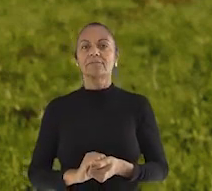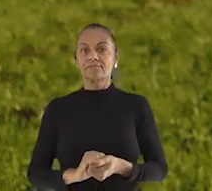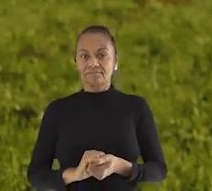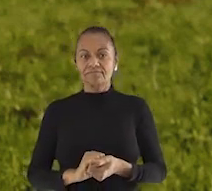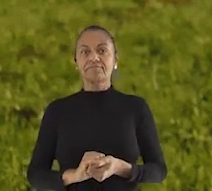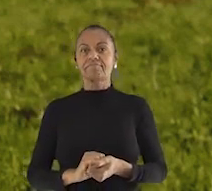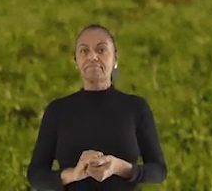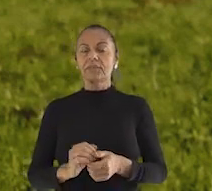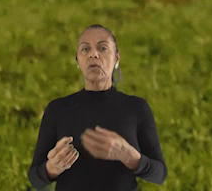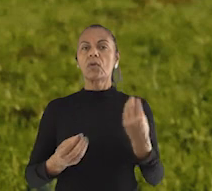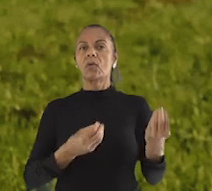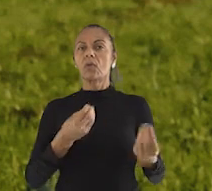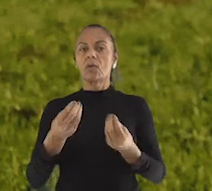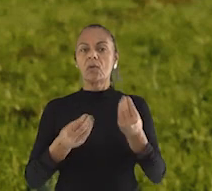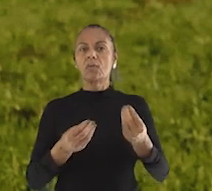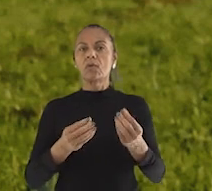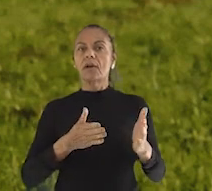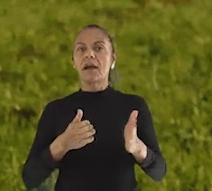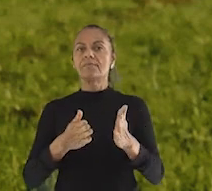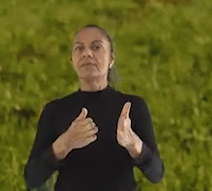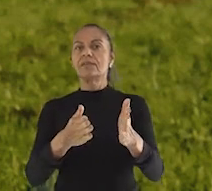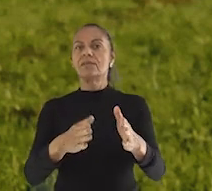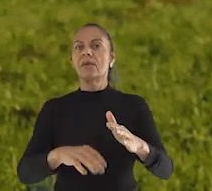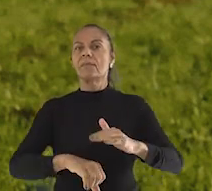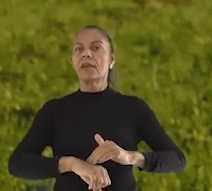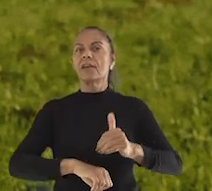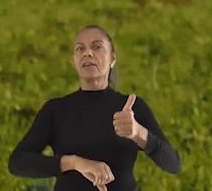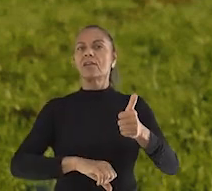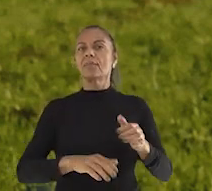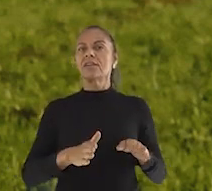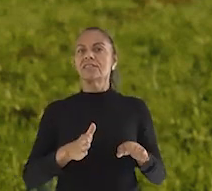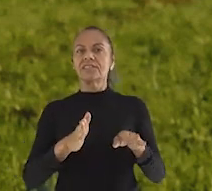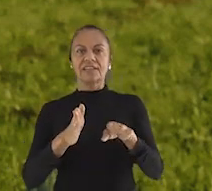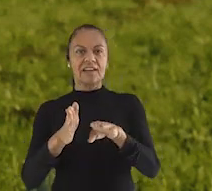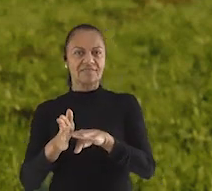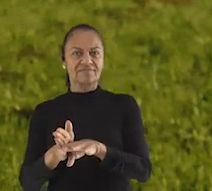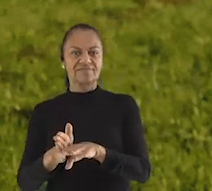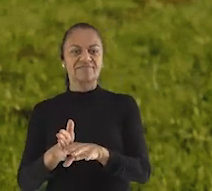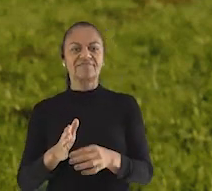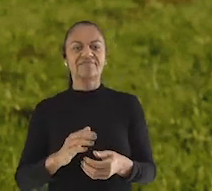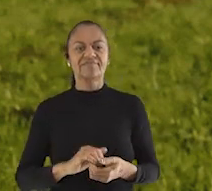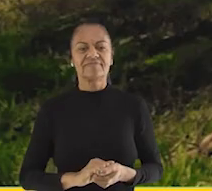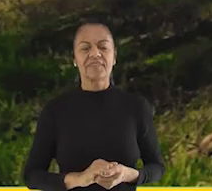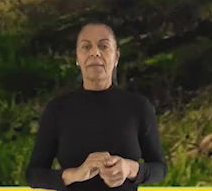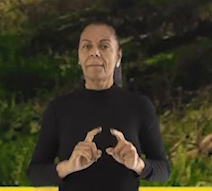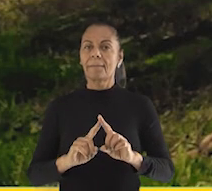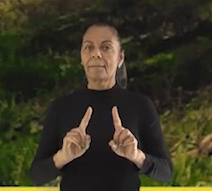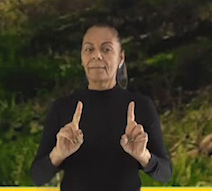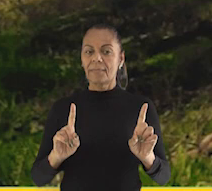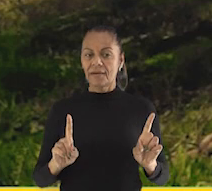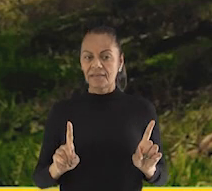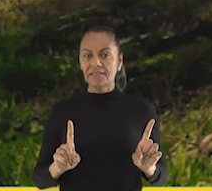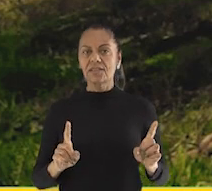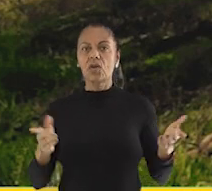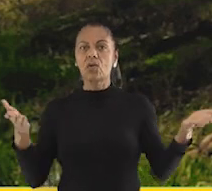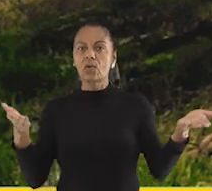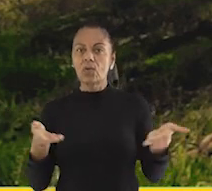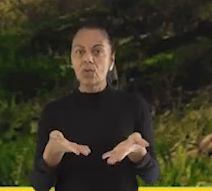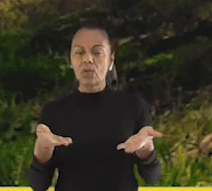usavam mapas de papel para identificarem o melhor caminho para chegarem até o destino de sua entrega.